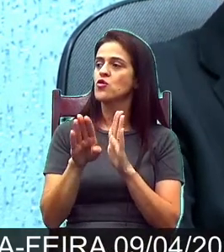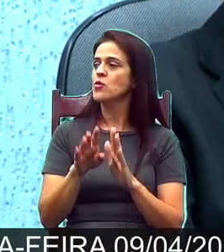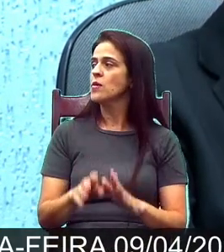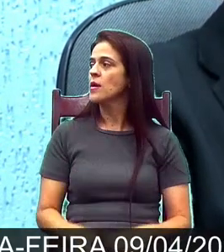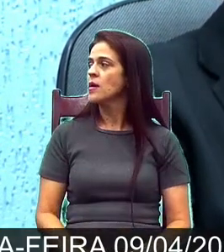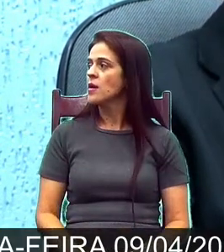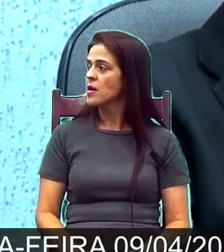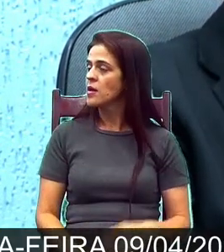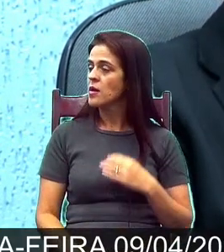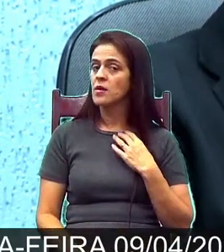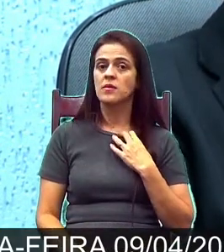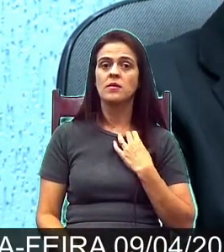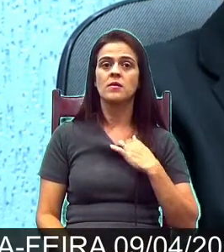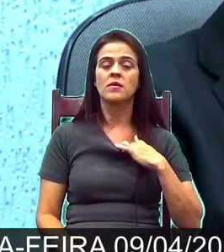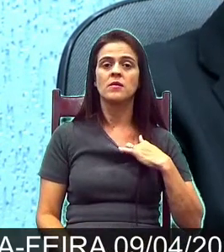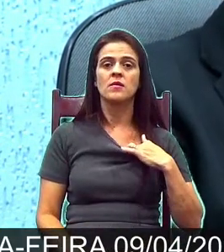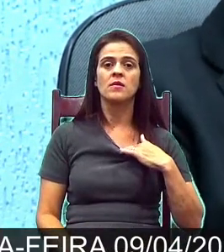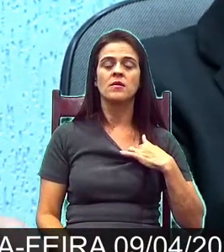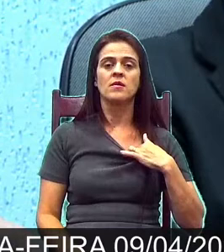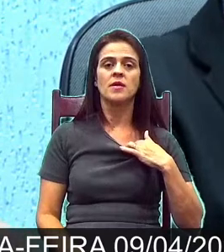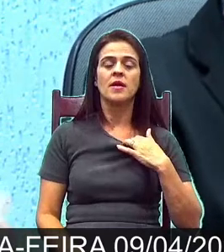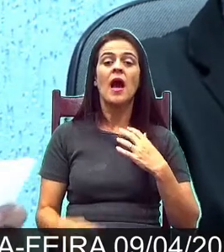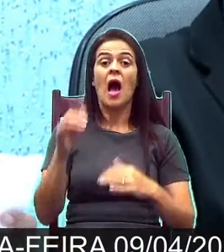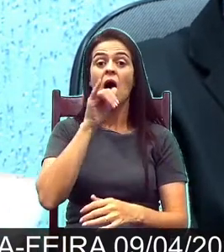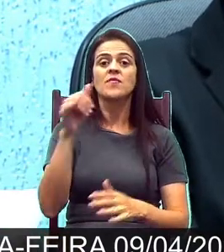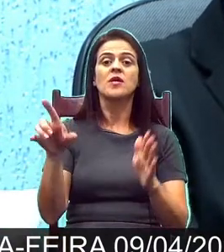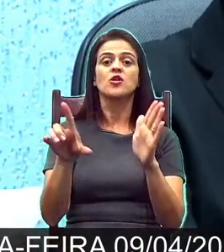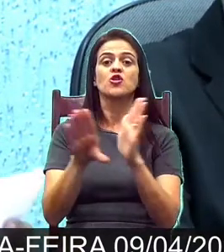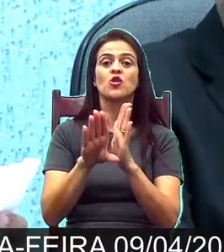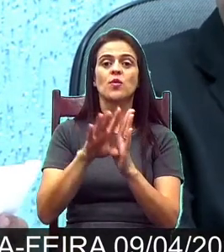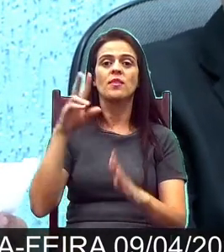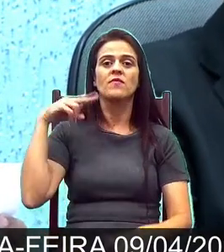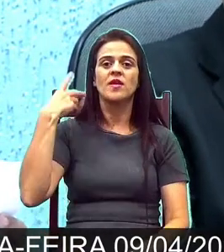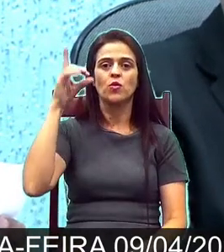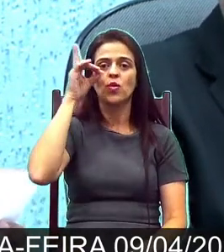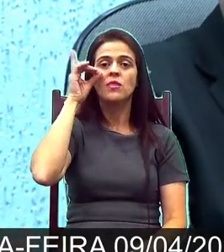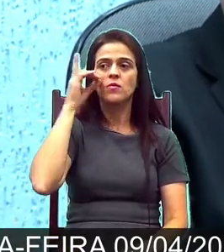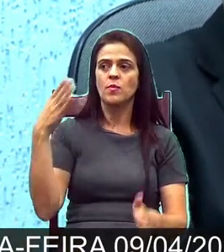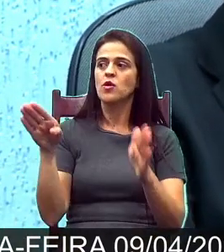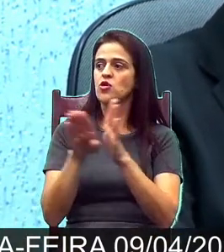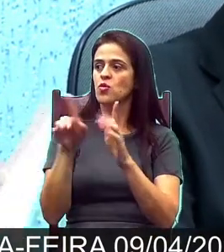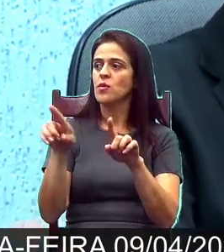Vereador Deusmar Barbosa também. Fico consignado a presença do vereador Deusmar Barbosa.